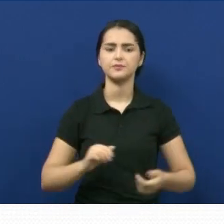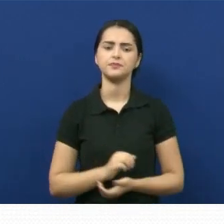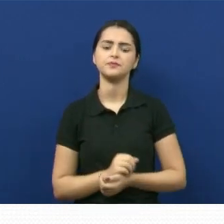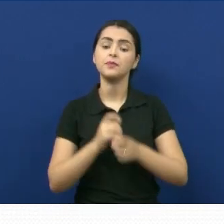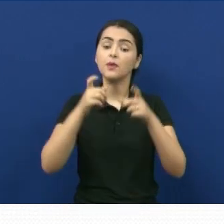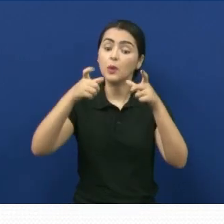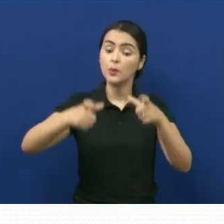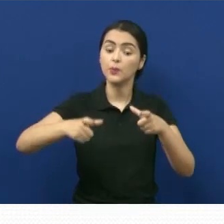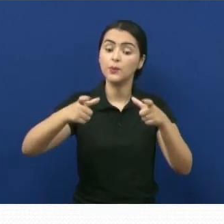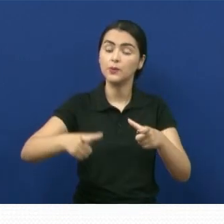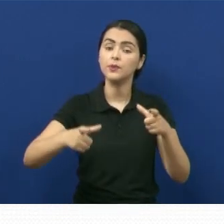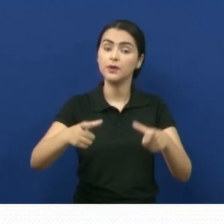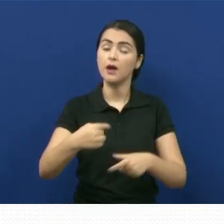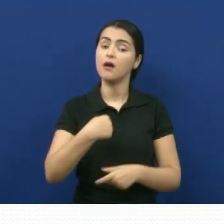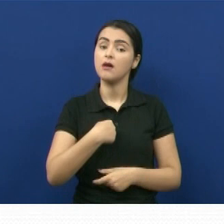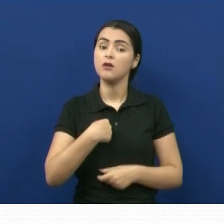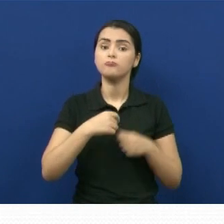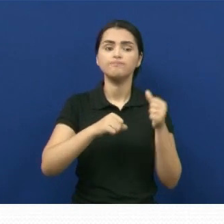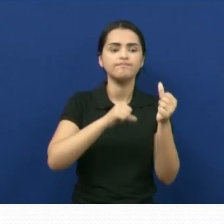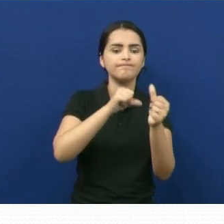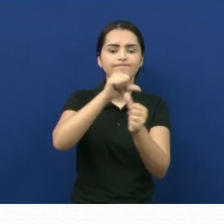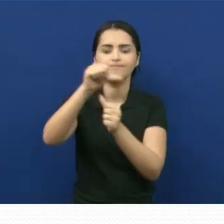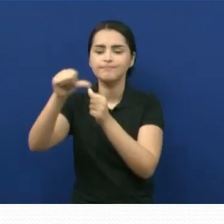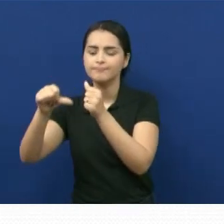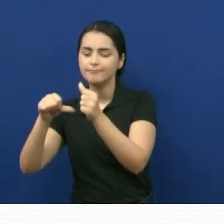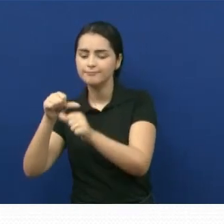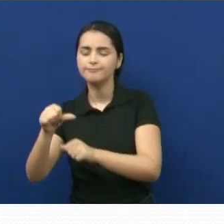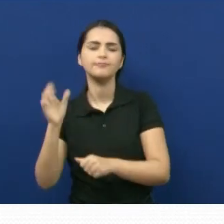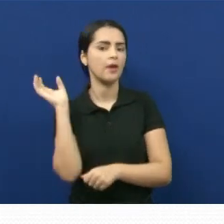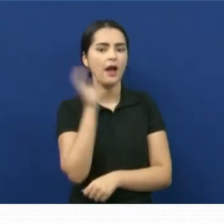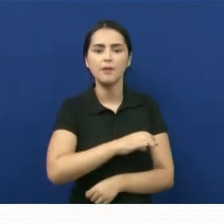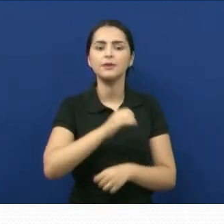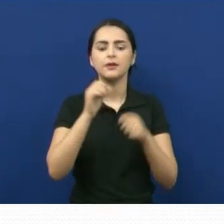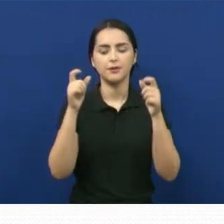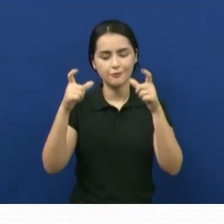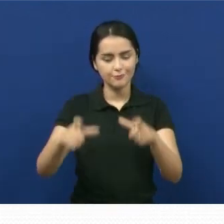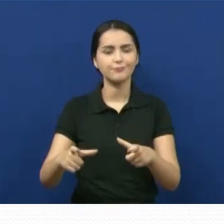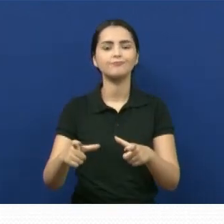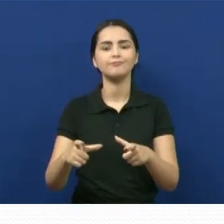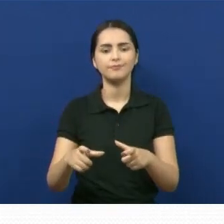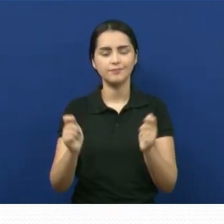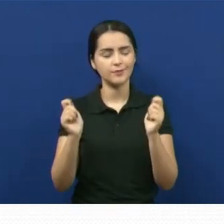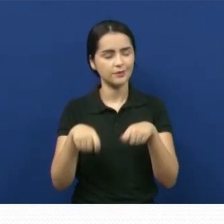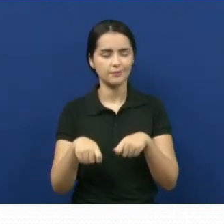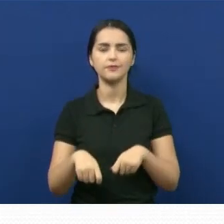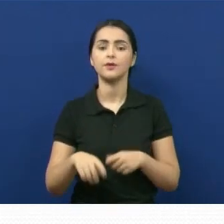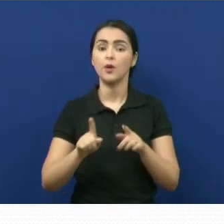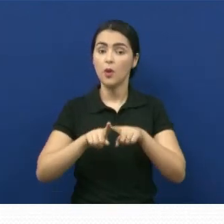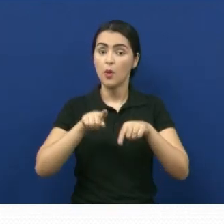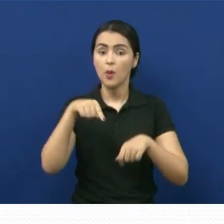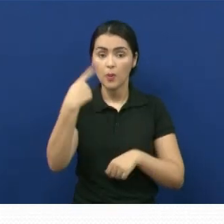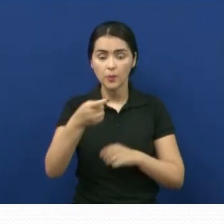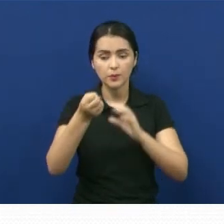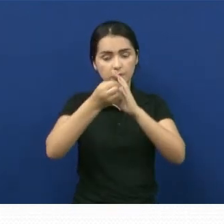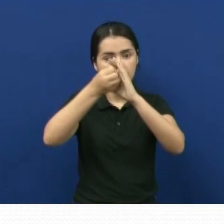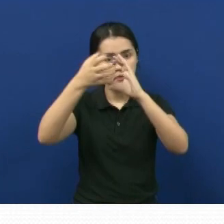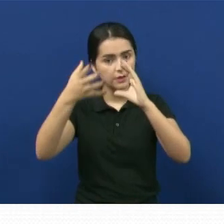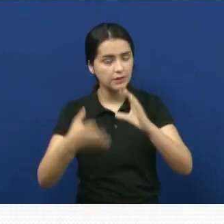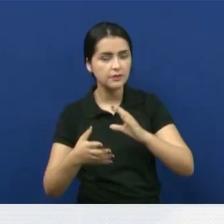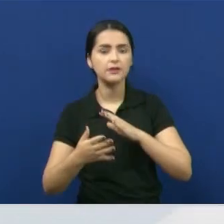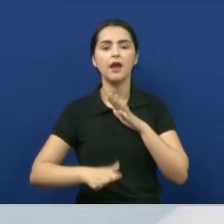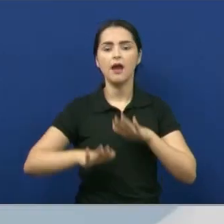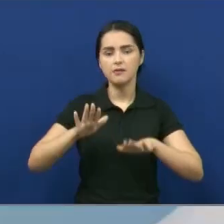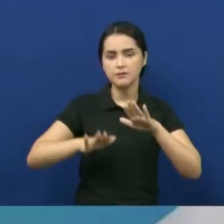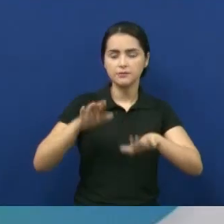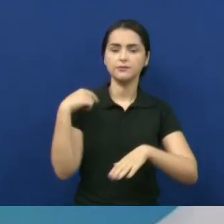lugar onde eu transformo imediatamente o espaço. Outra característica do lugar é que muitas